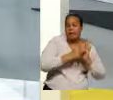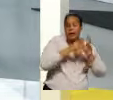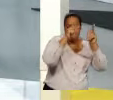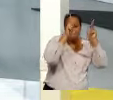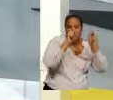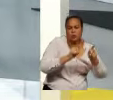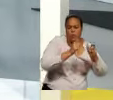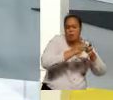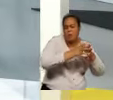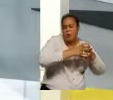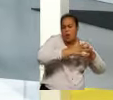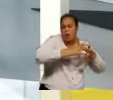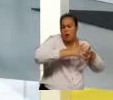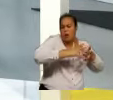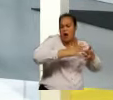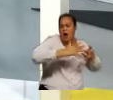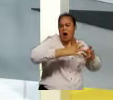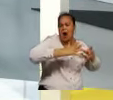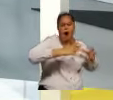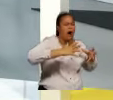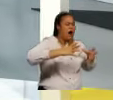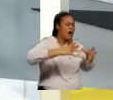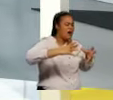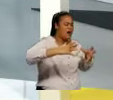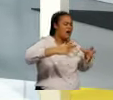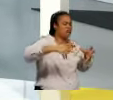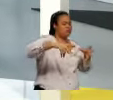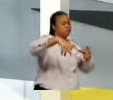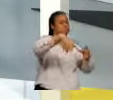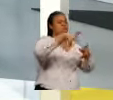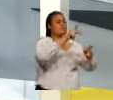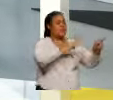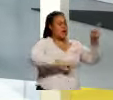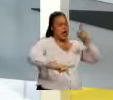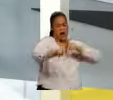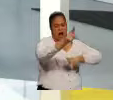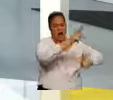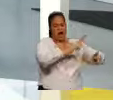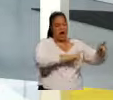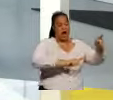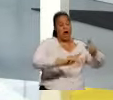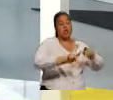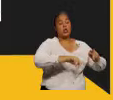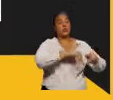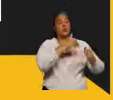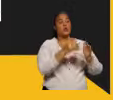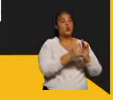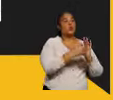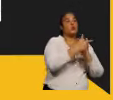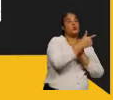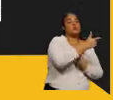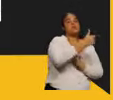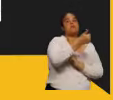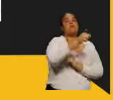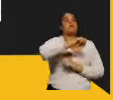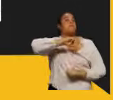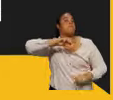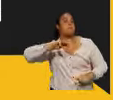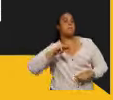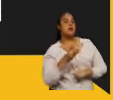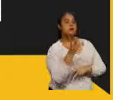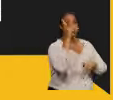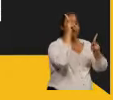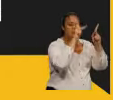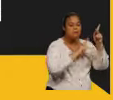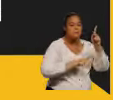população absoluta o ou seja a nossa população total bate 210 milhões de